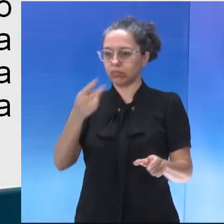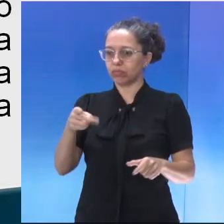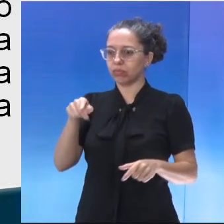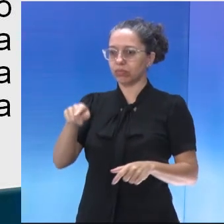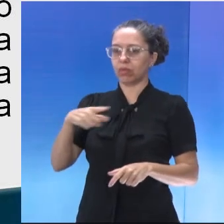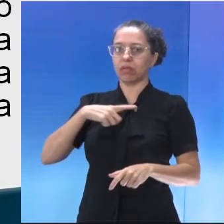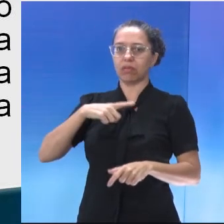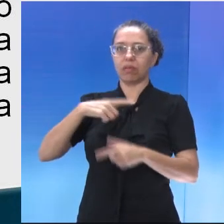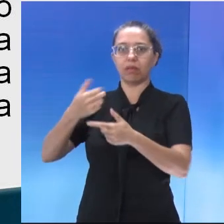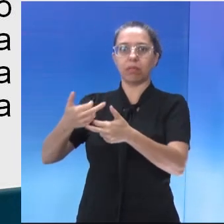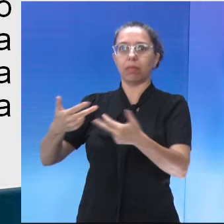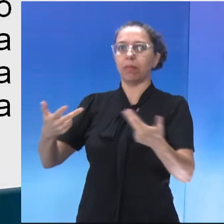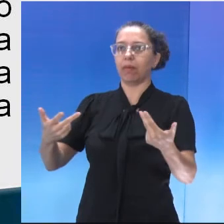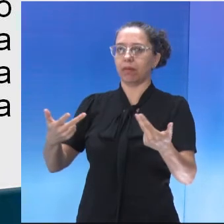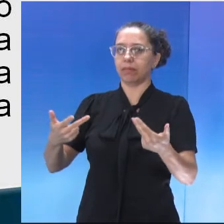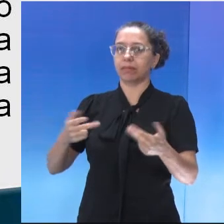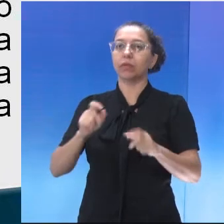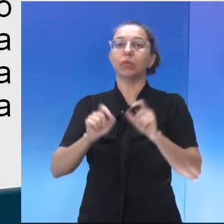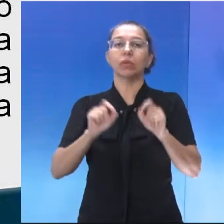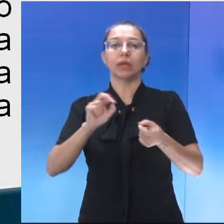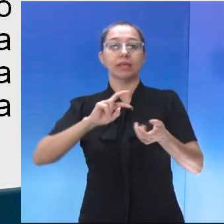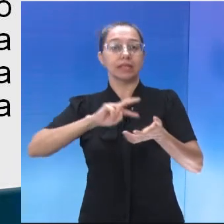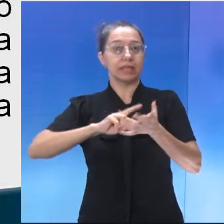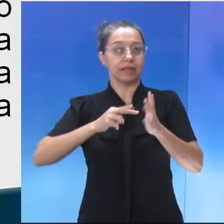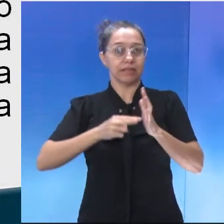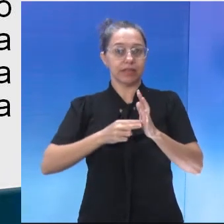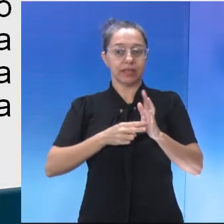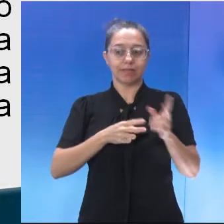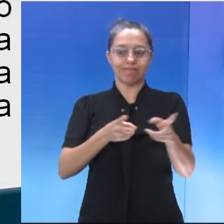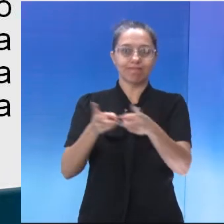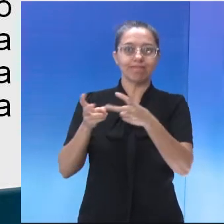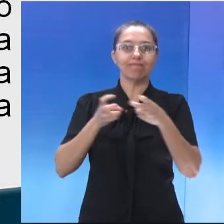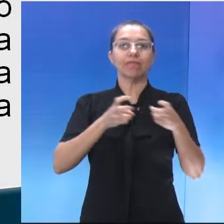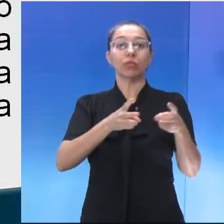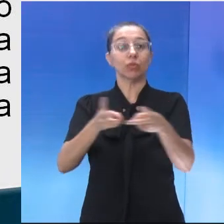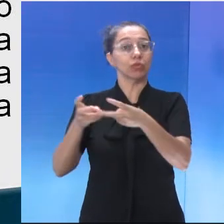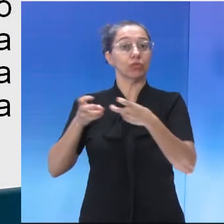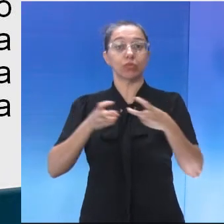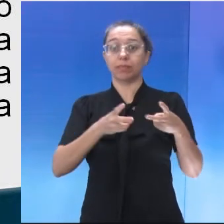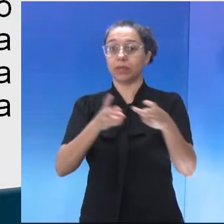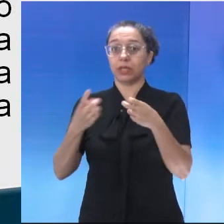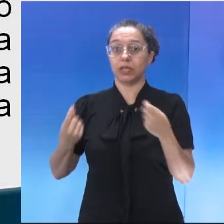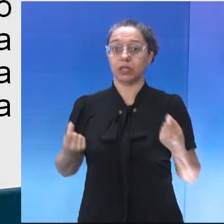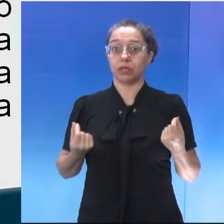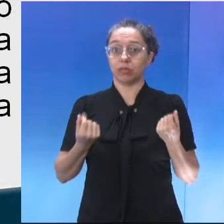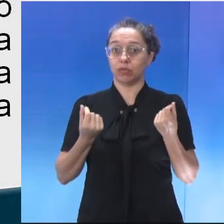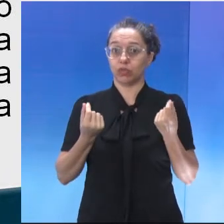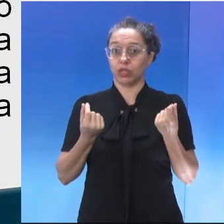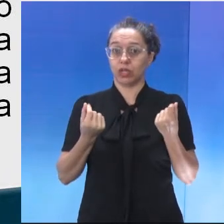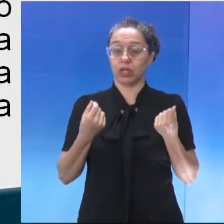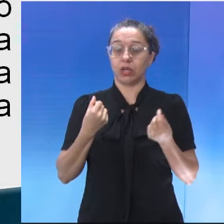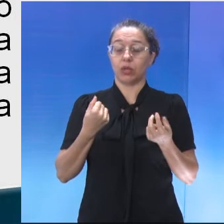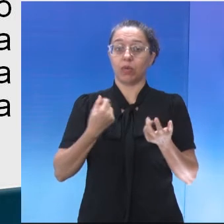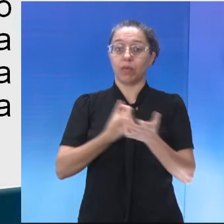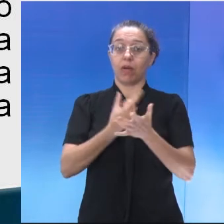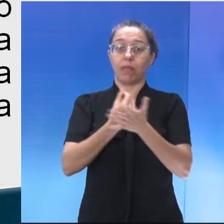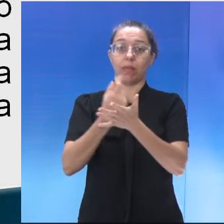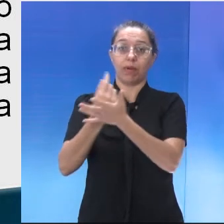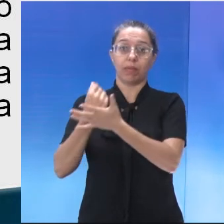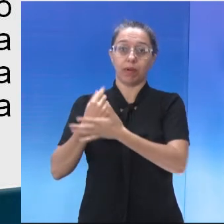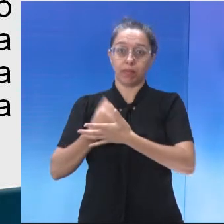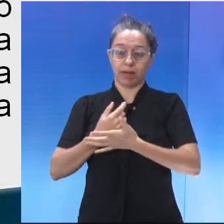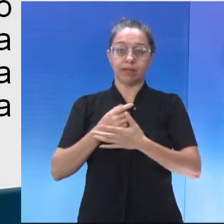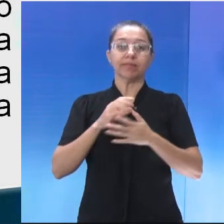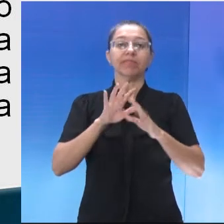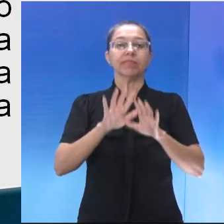sobre consumismo, né? O que nós vemos na nossa sociedade contemporânea aí? Consumismo. E quanto mais você tem,